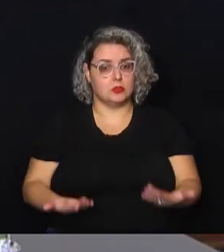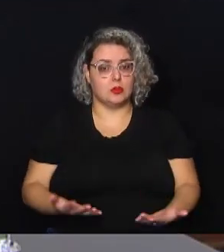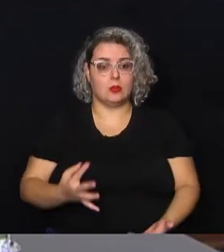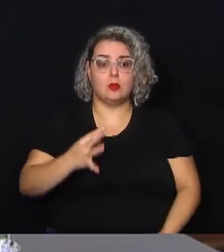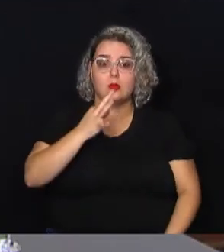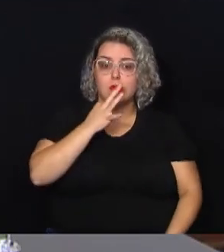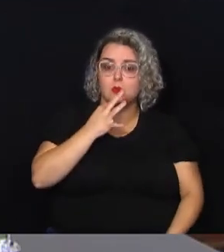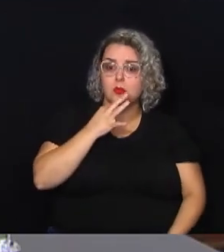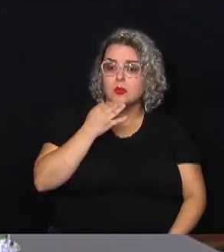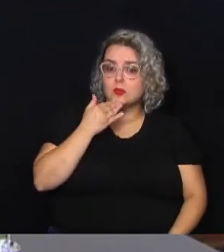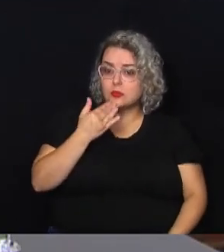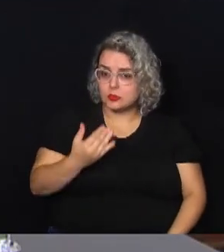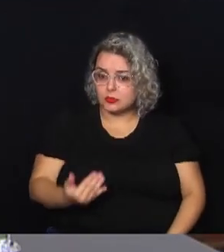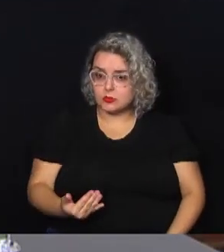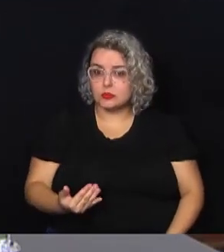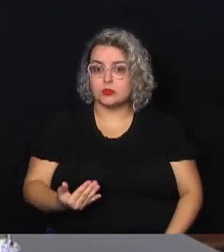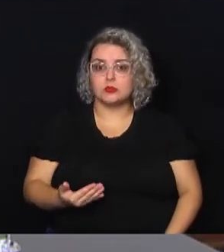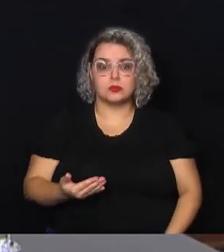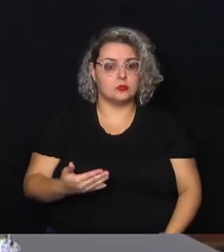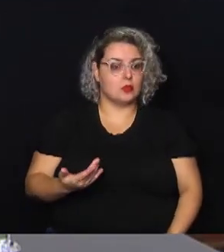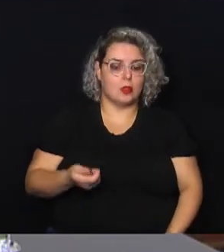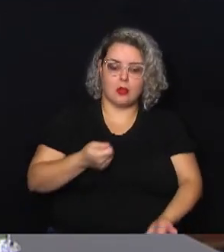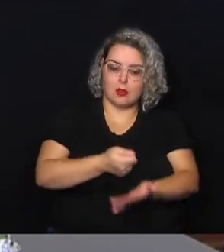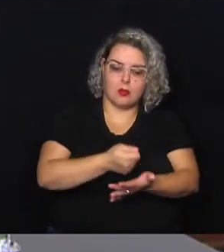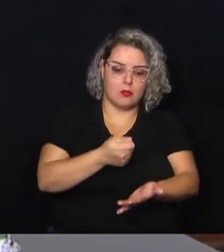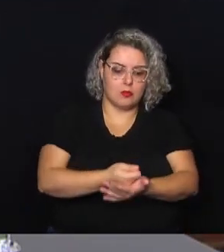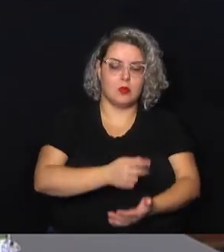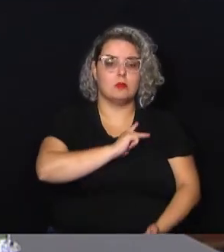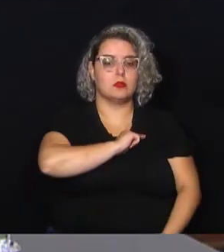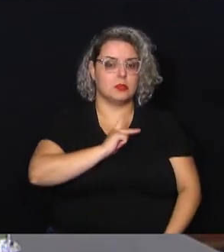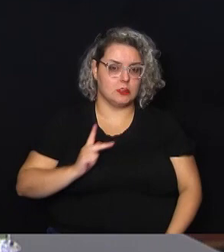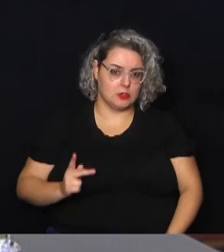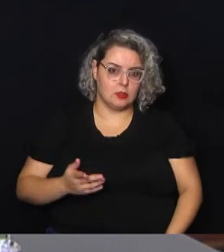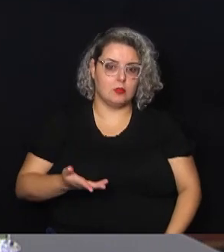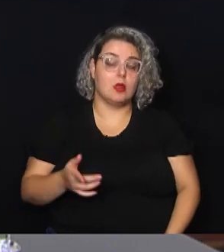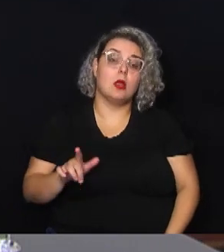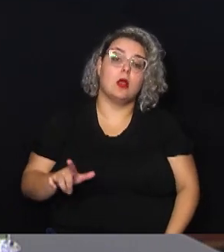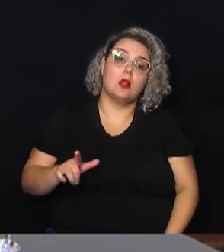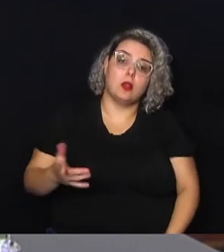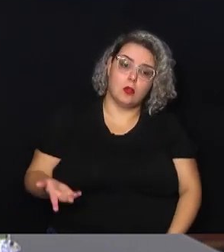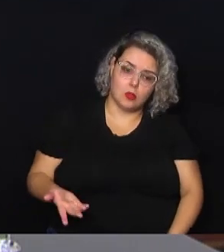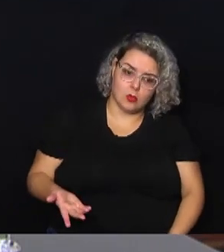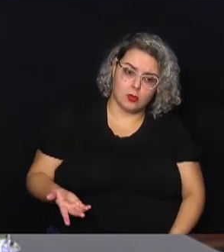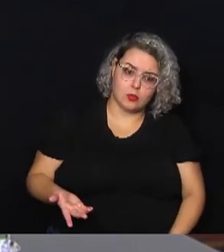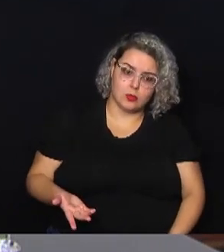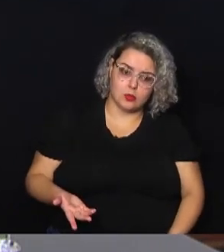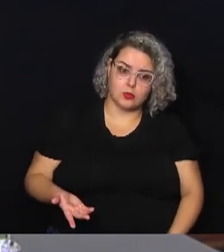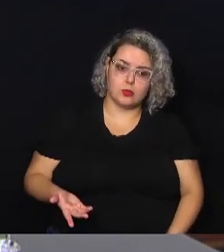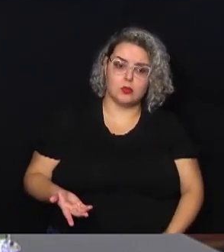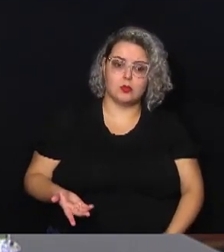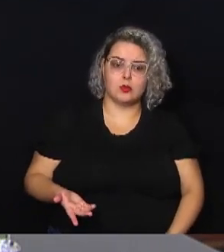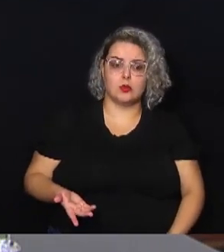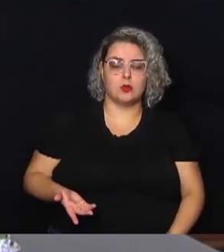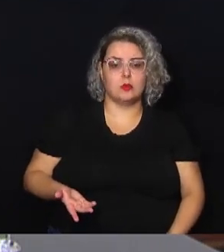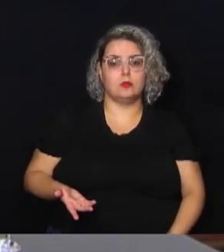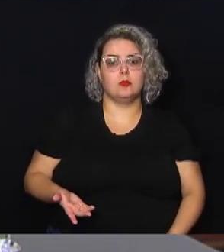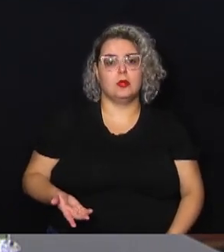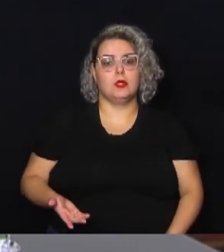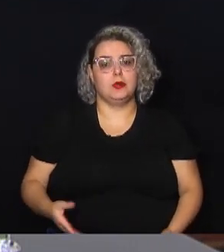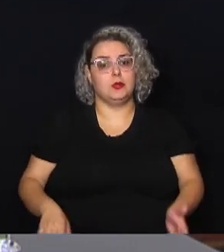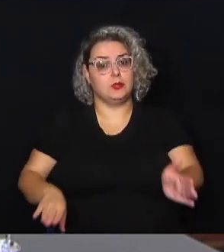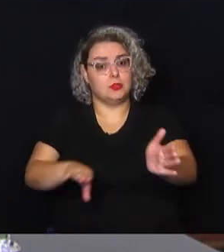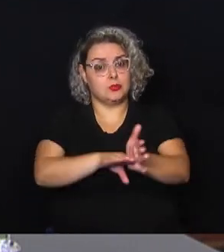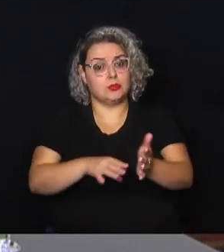as suas demandas suas reivindicações é uma obrigação do presidente é claro que aí para chegar no